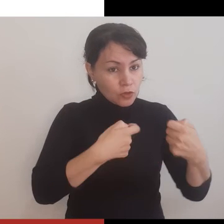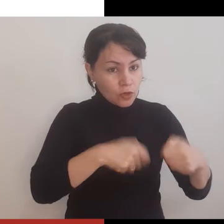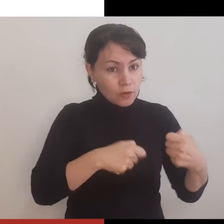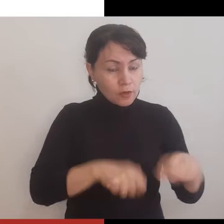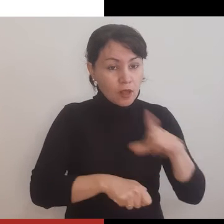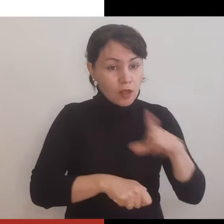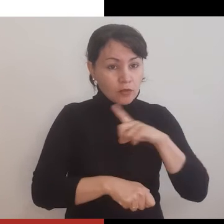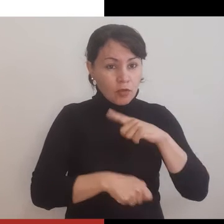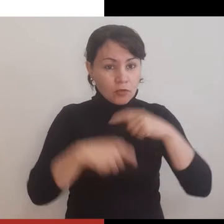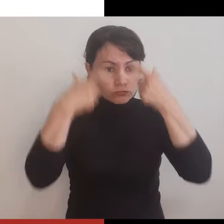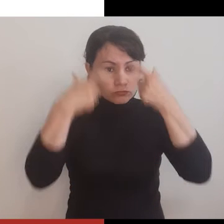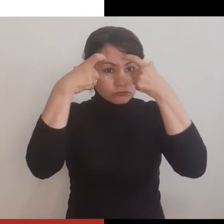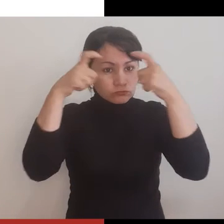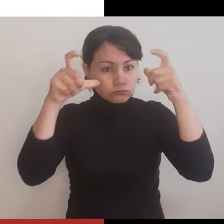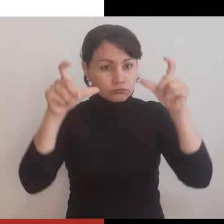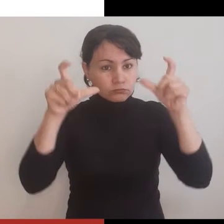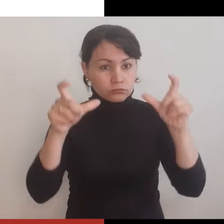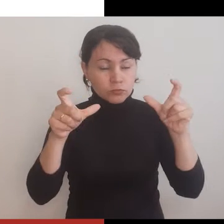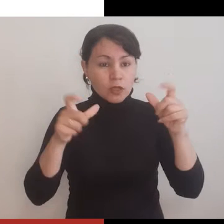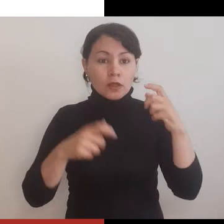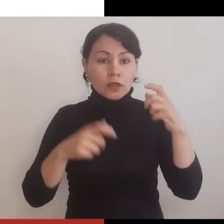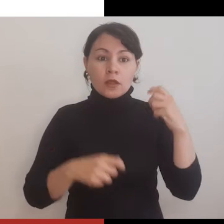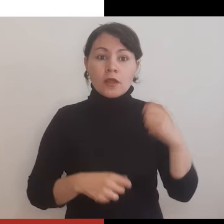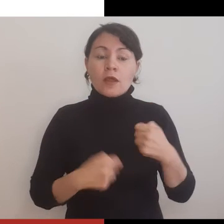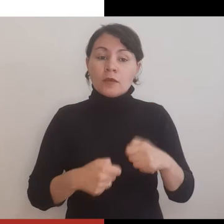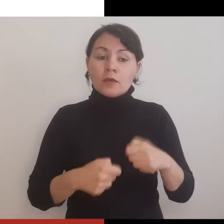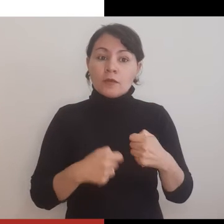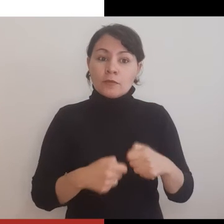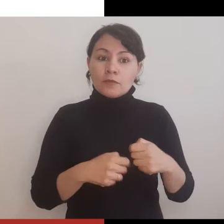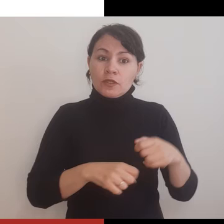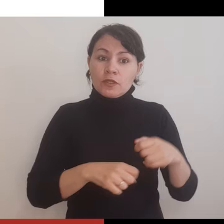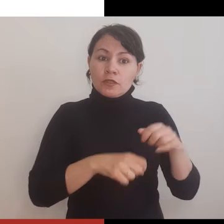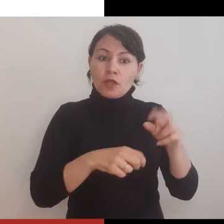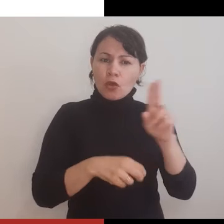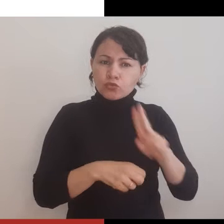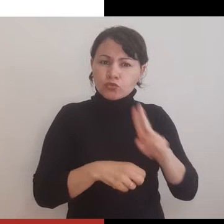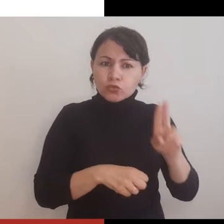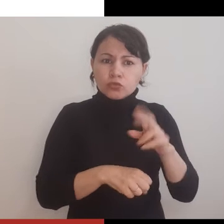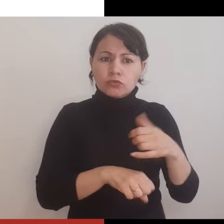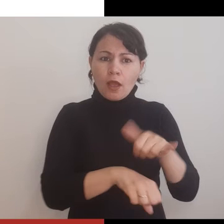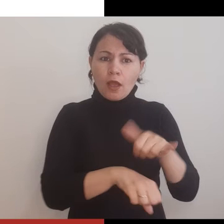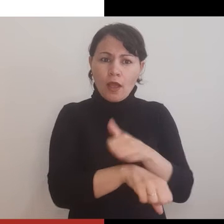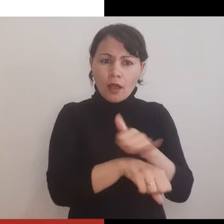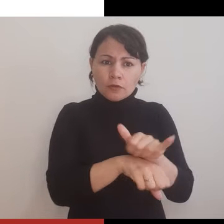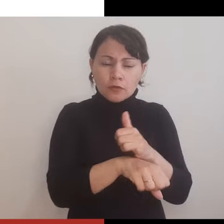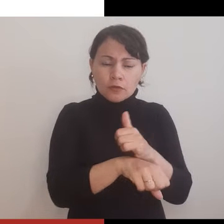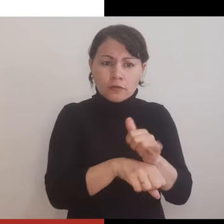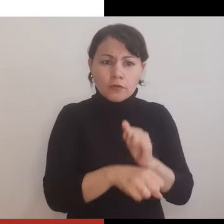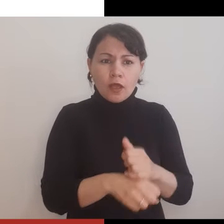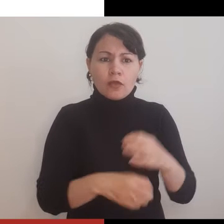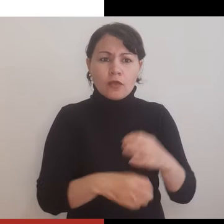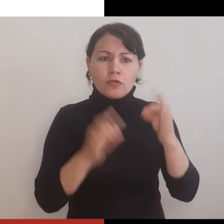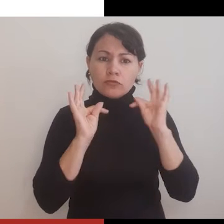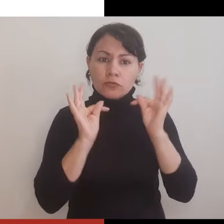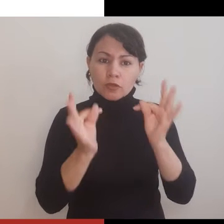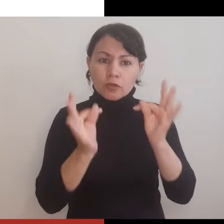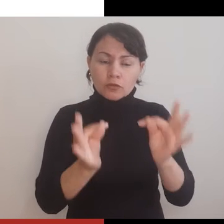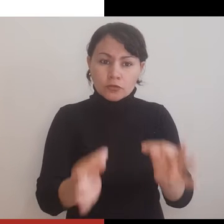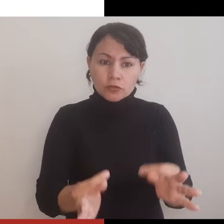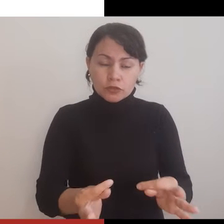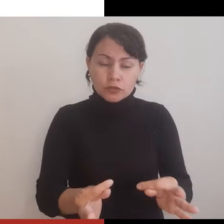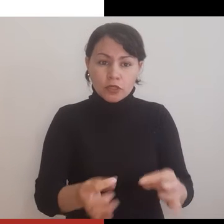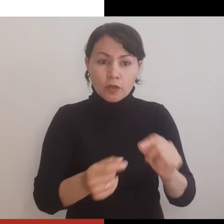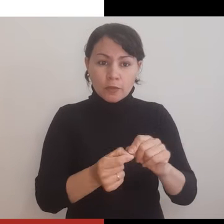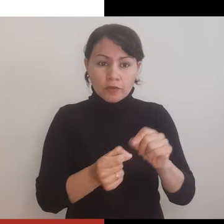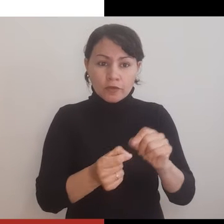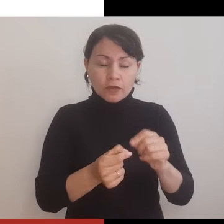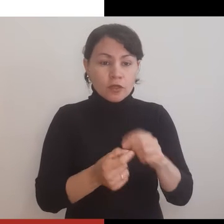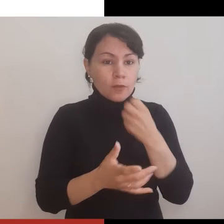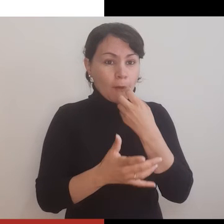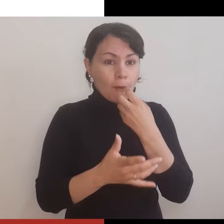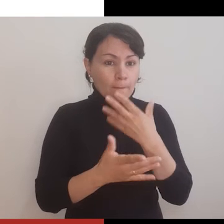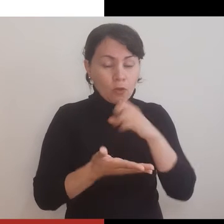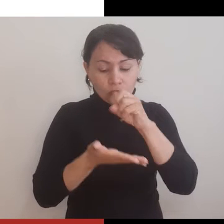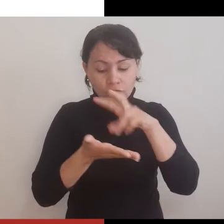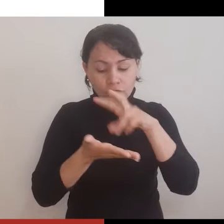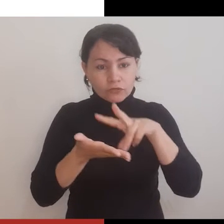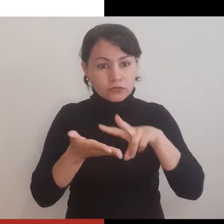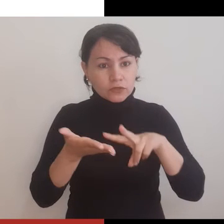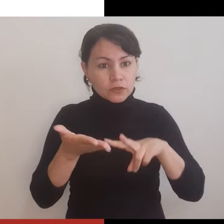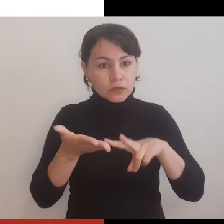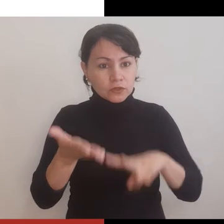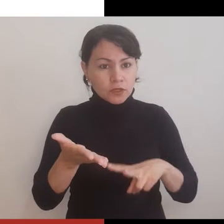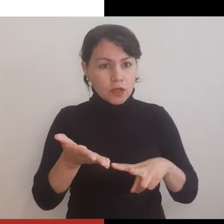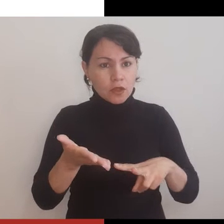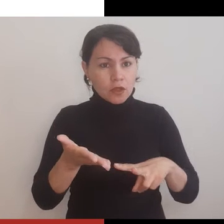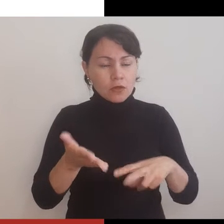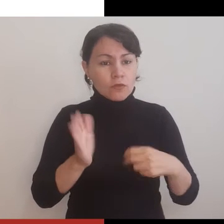ter o conhecimento, ele precisa dominar essas tecnologias, né, para conseguir fazer uma boa avaliação